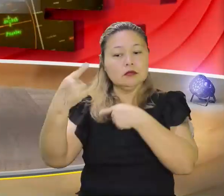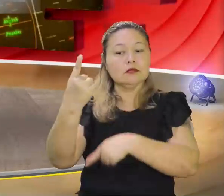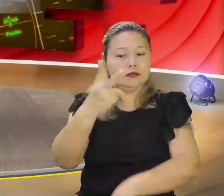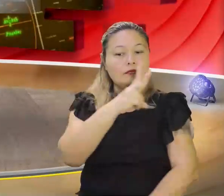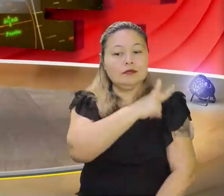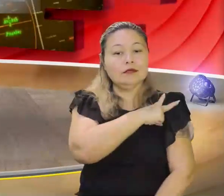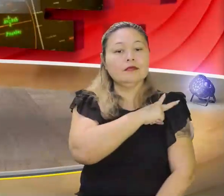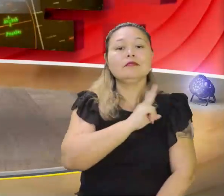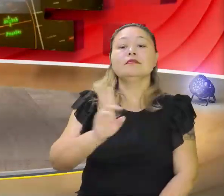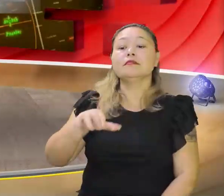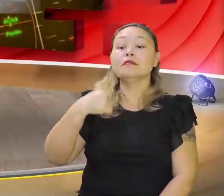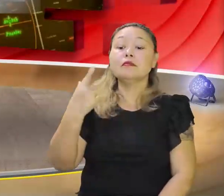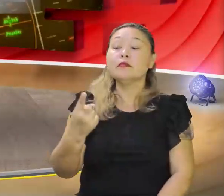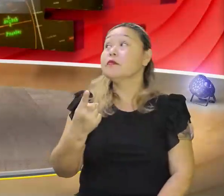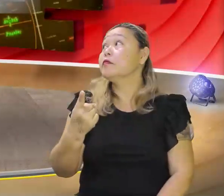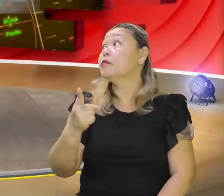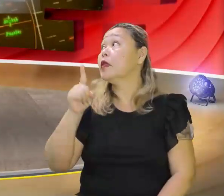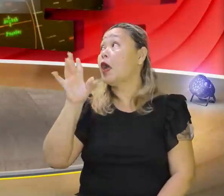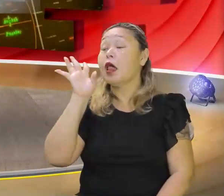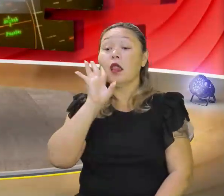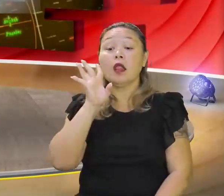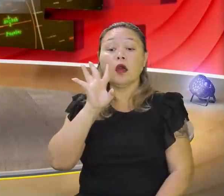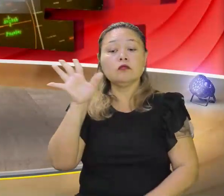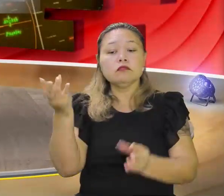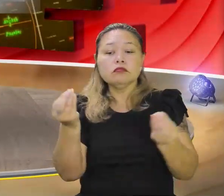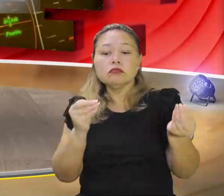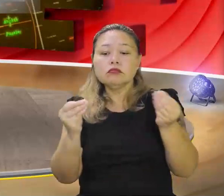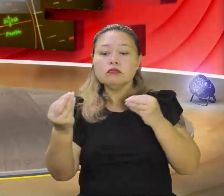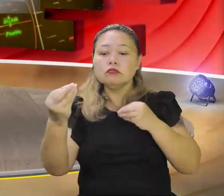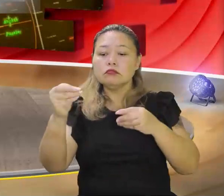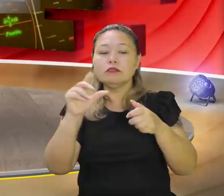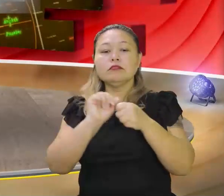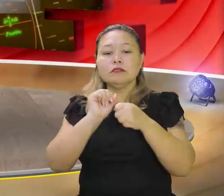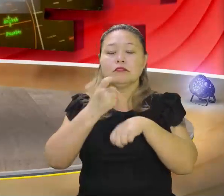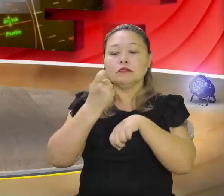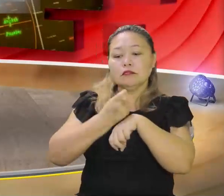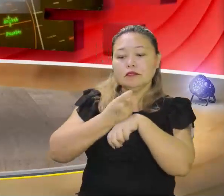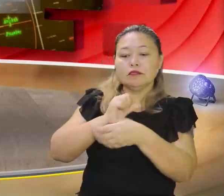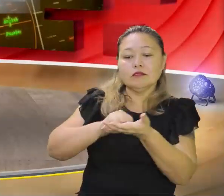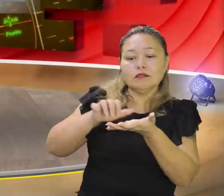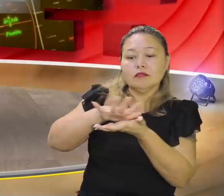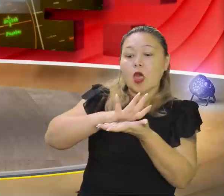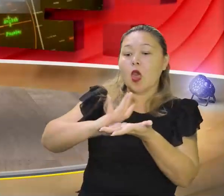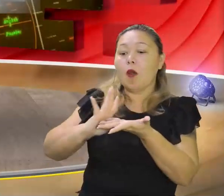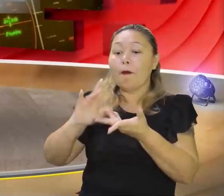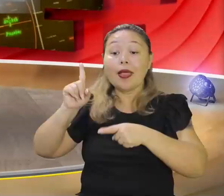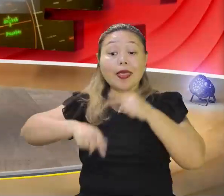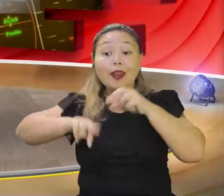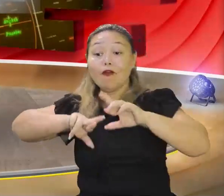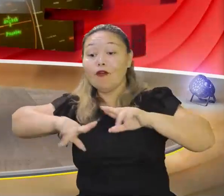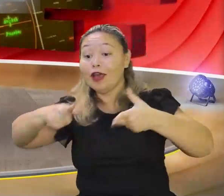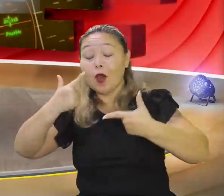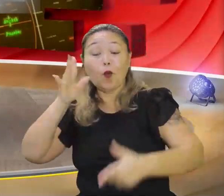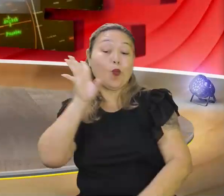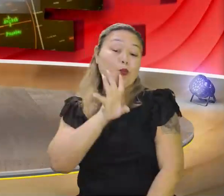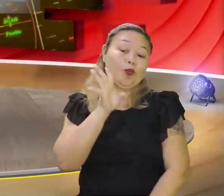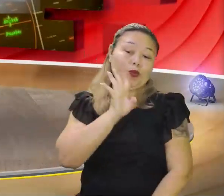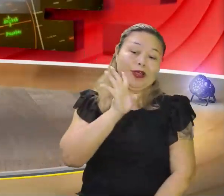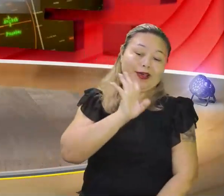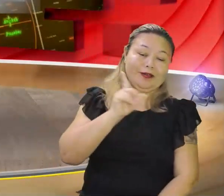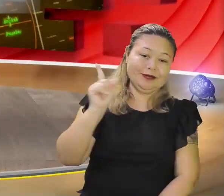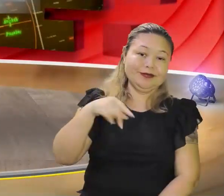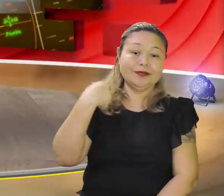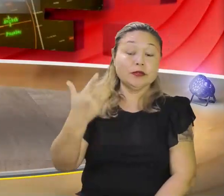E esse aí no segundo ano é até legal, porque a gente monta alguns sólidos, não é? Isso. Monta com materiais diferentes e tal, é bem legal. Mas